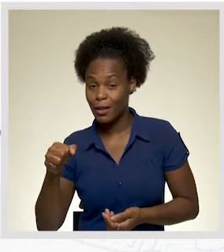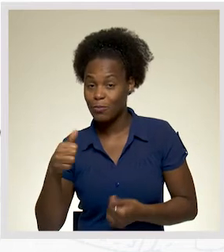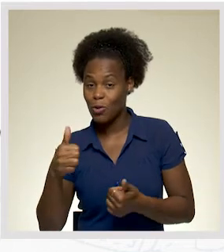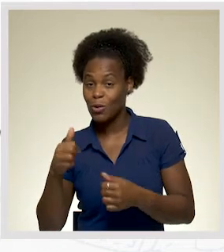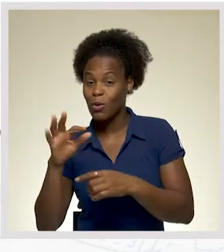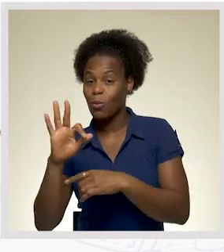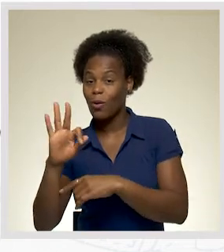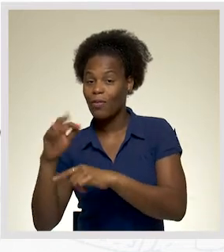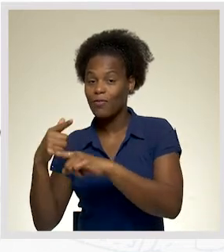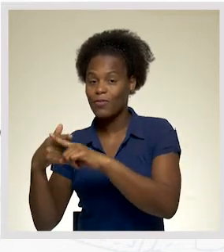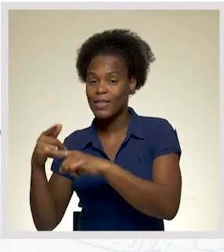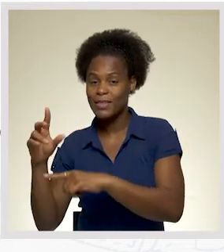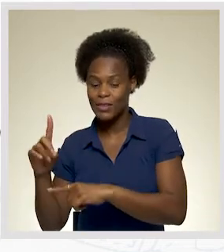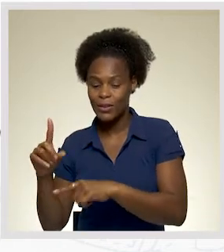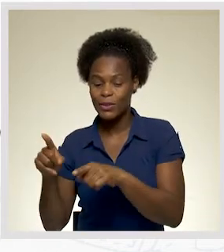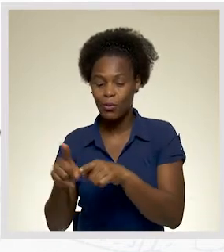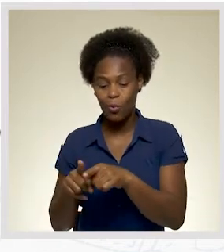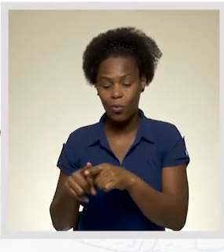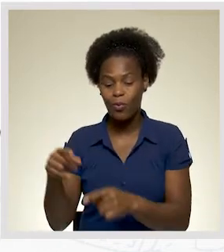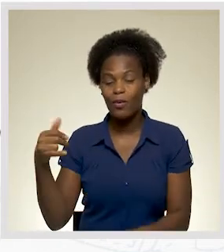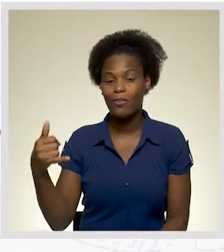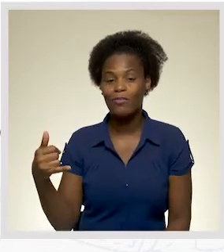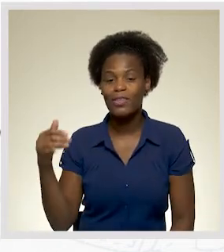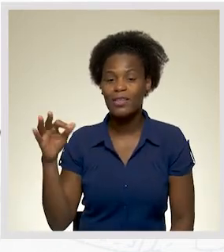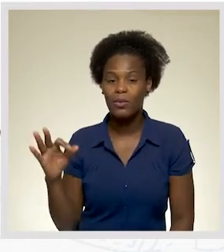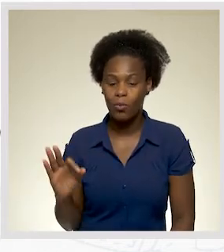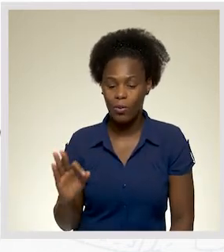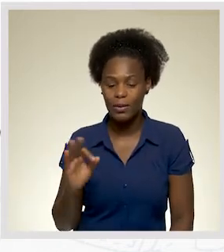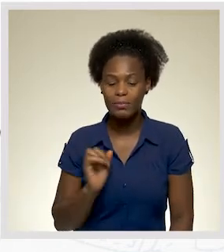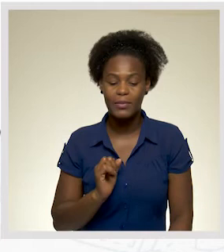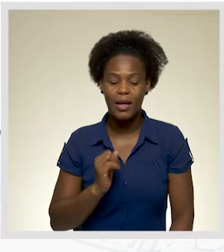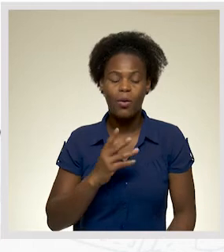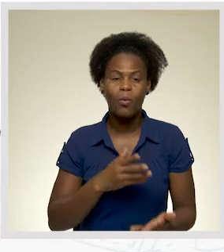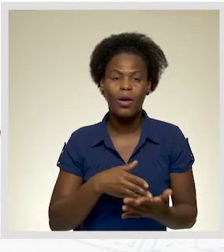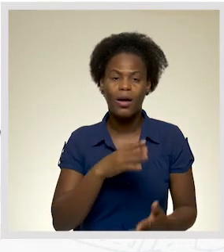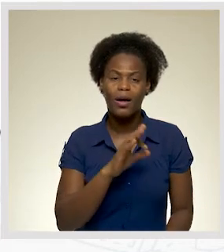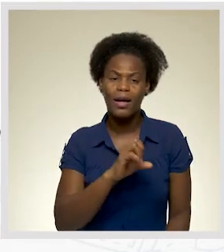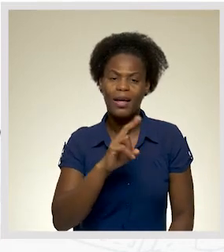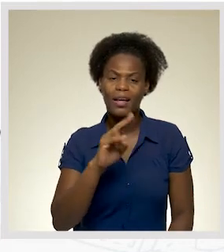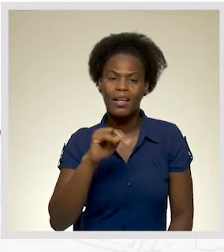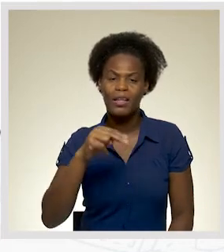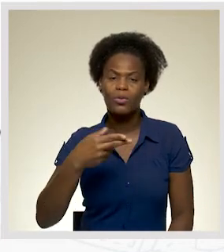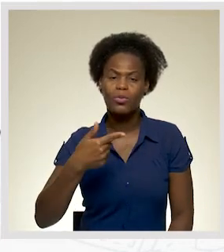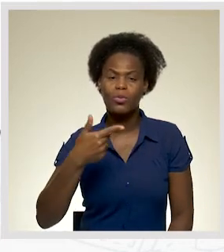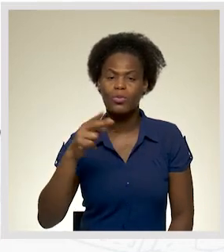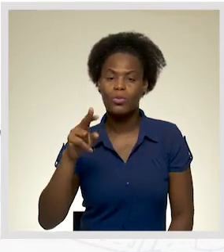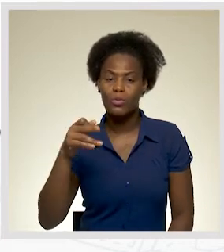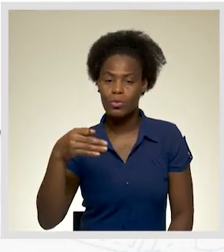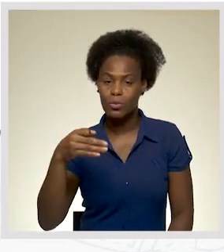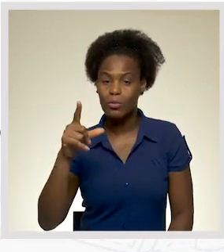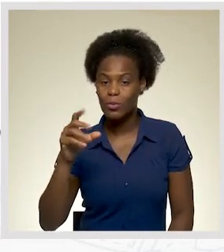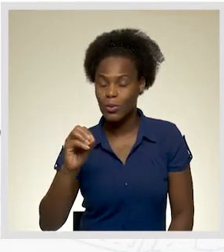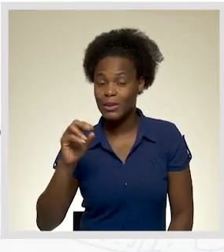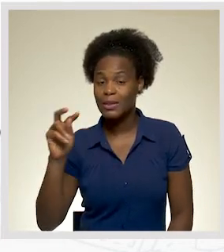6. Temos aí 24. E o quíntuplo de 3, que é a mesma coisa que